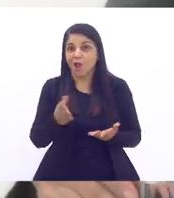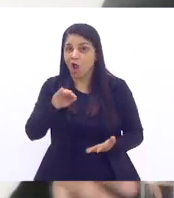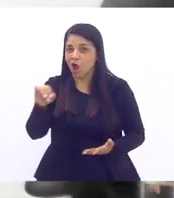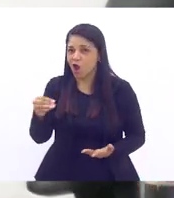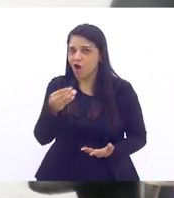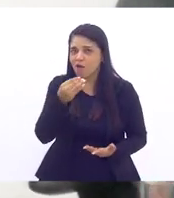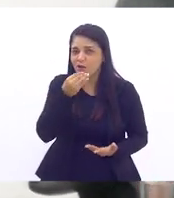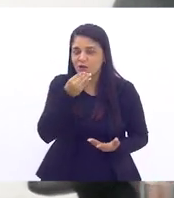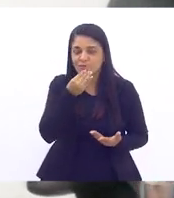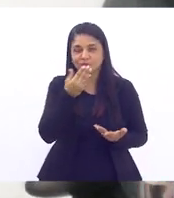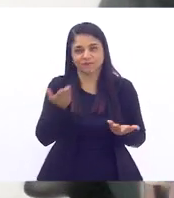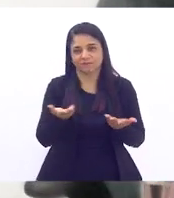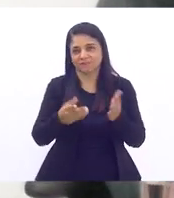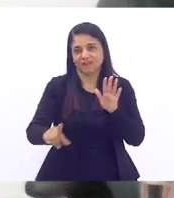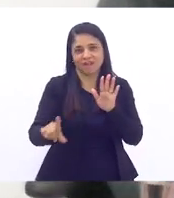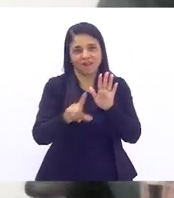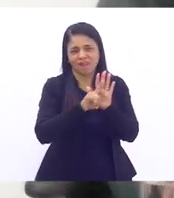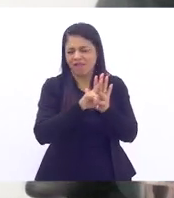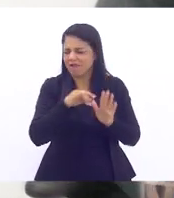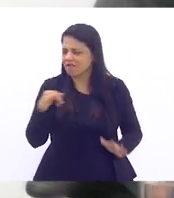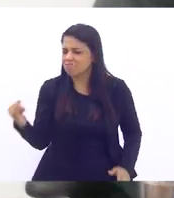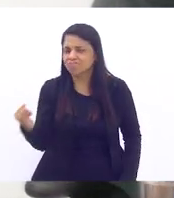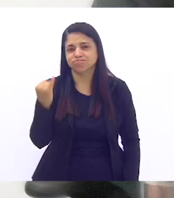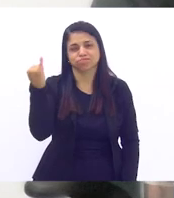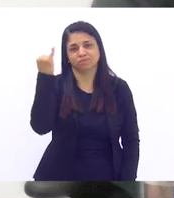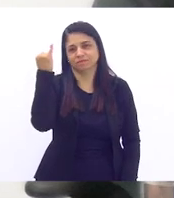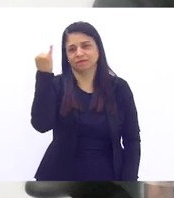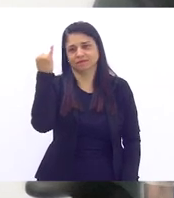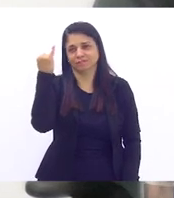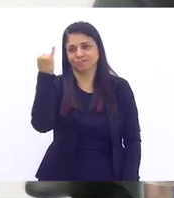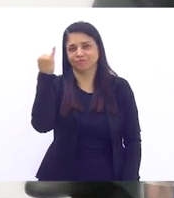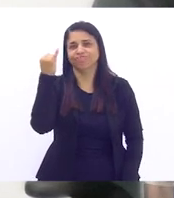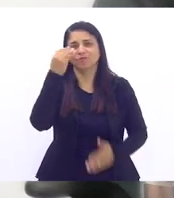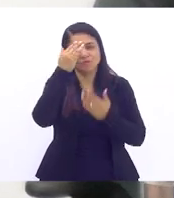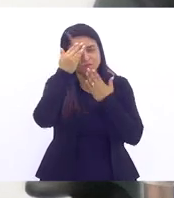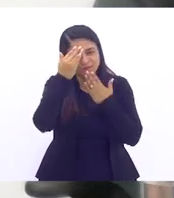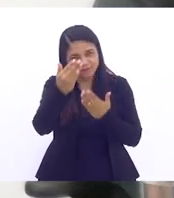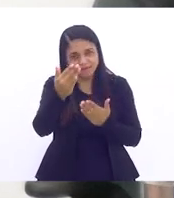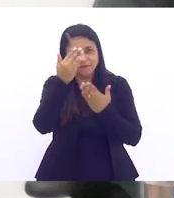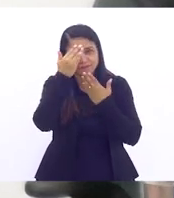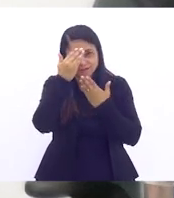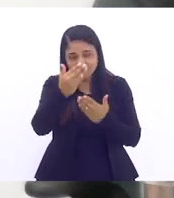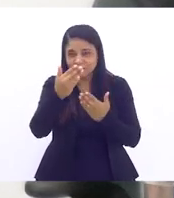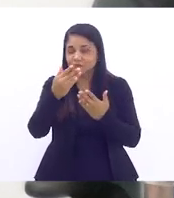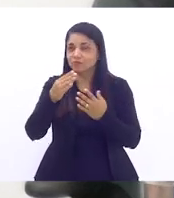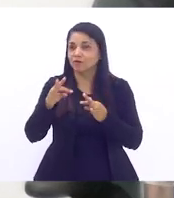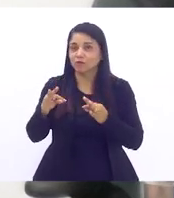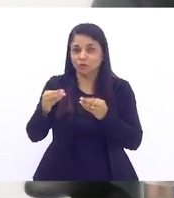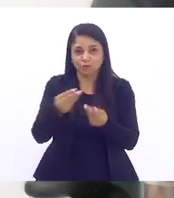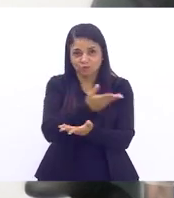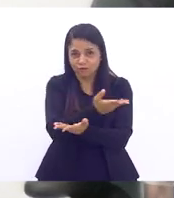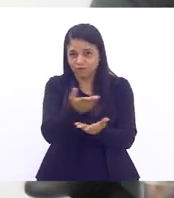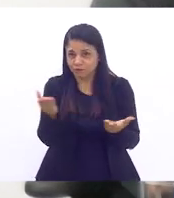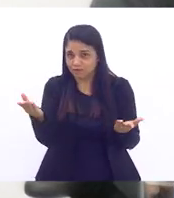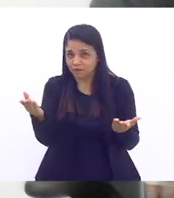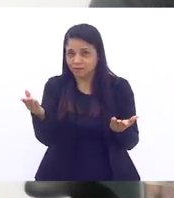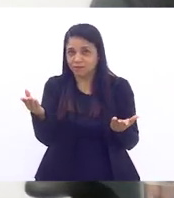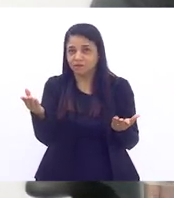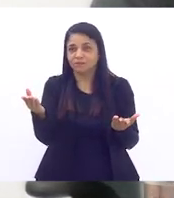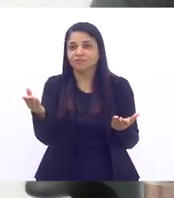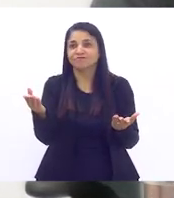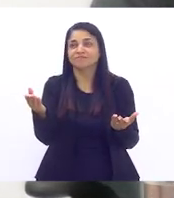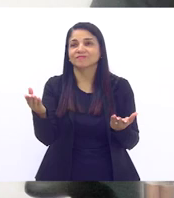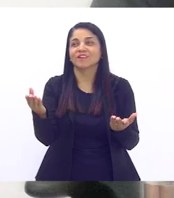para nós é muito importante muito importante mesmo eu sou muito grata Agradeço a vocês estarem aqui de estarem